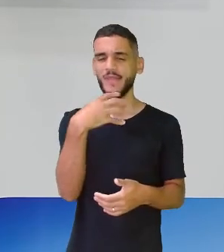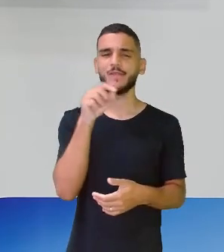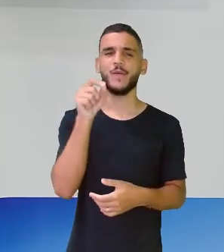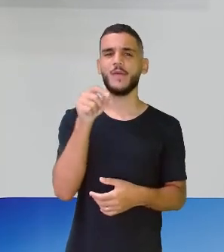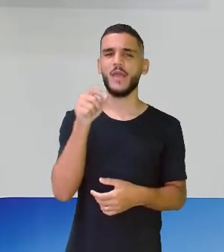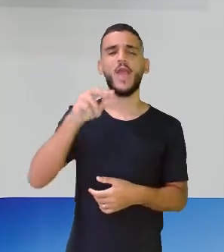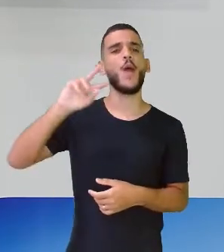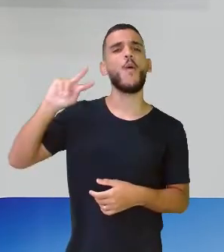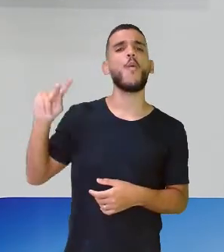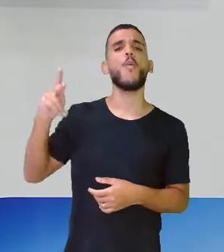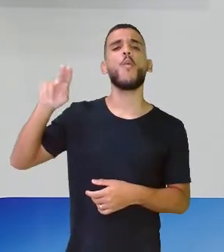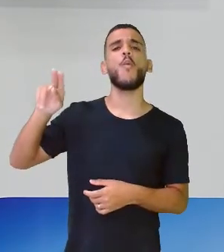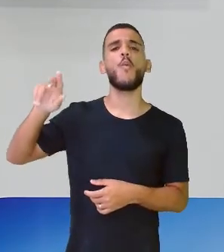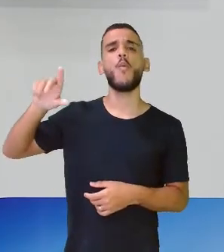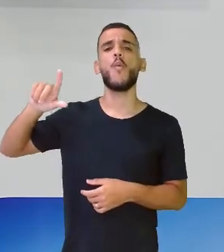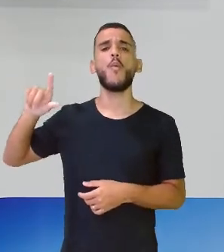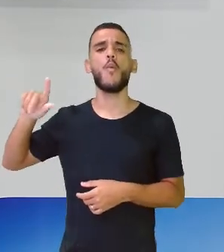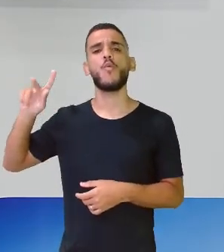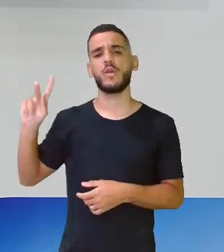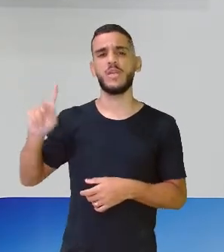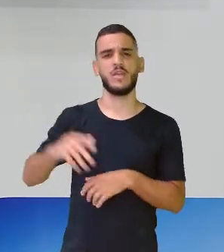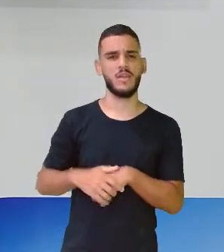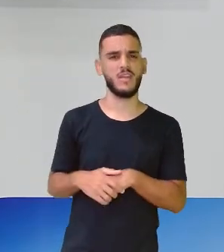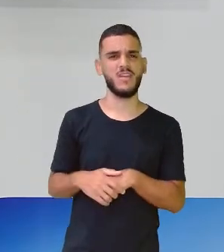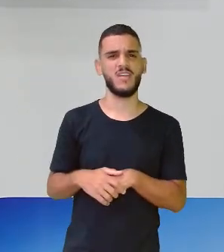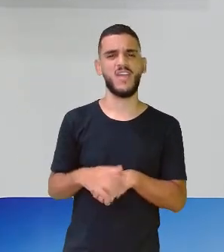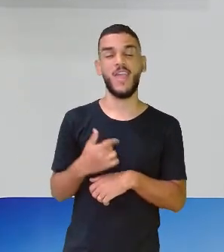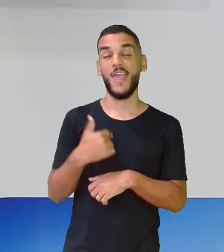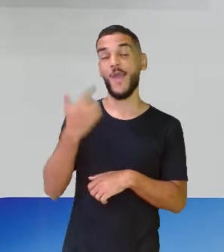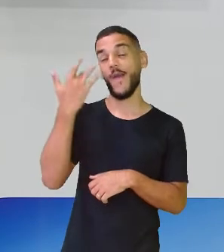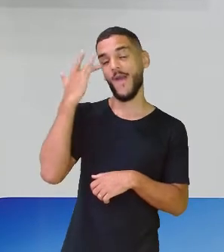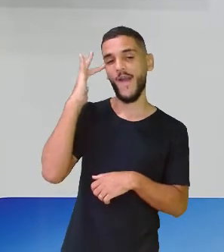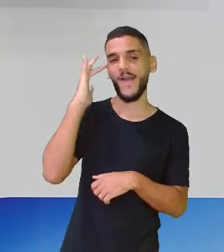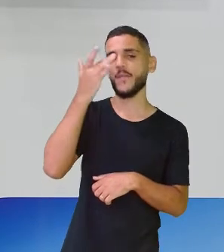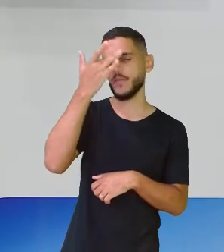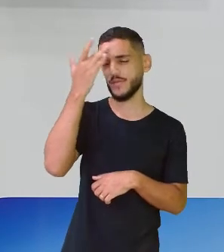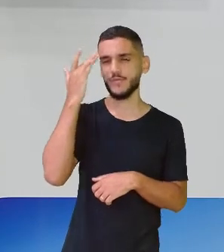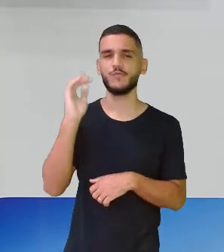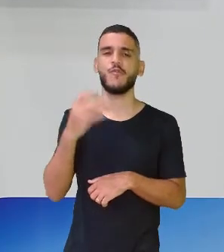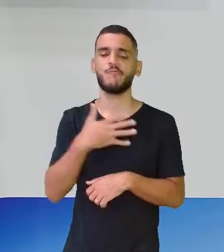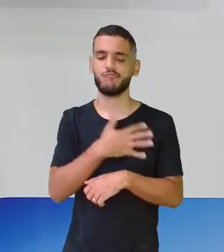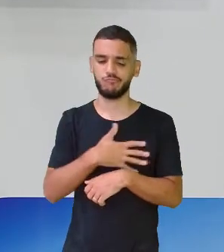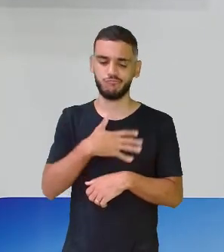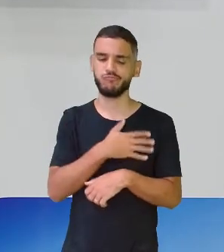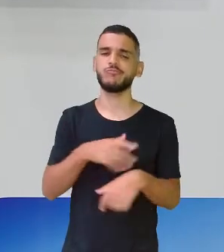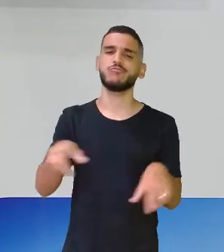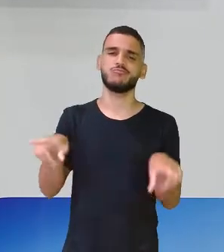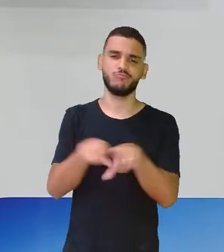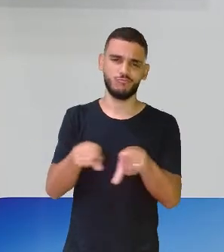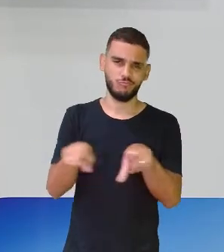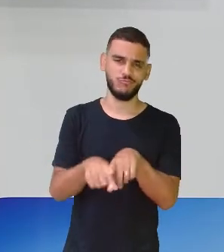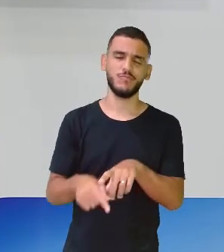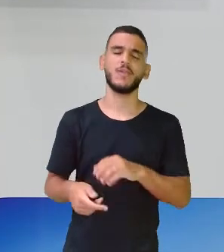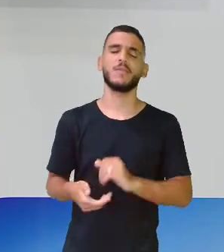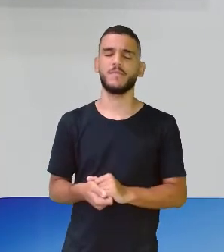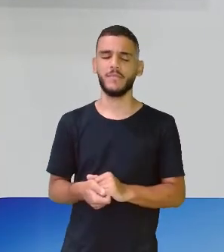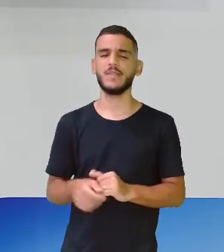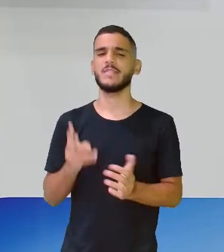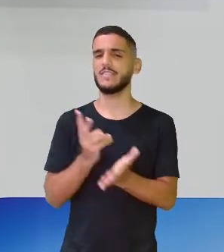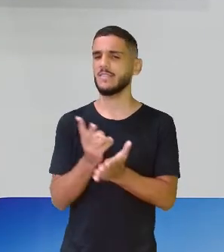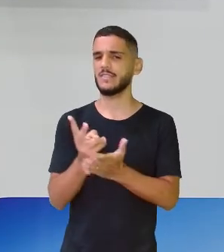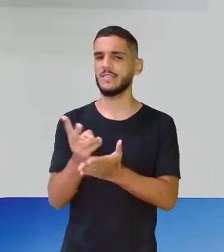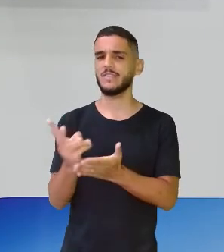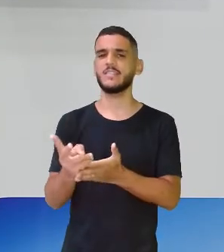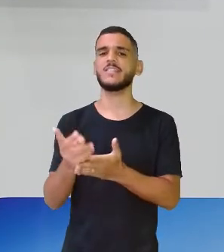já um pouquinho antigo, mas eu acho que tem muita gente que ainda gosta dele bastante, o Incrível Hulk, e ele aparece ainda em vários